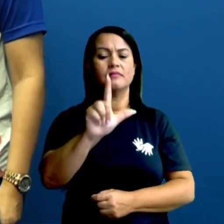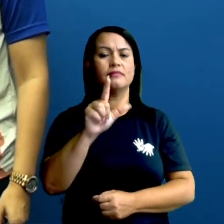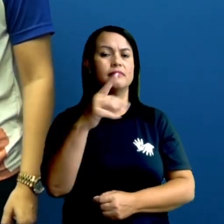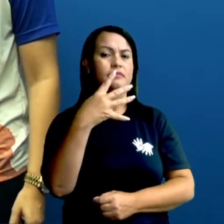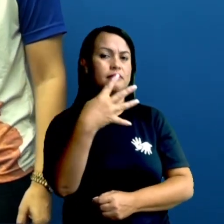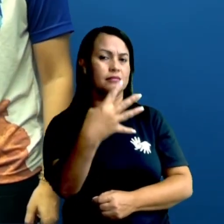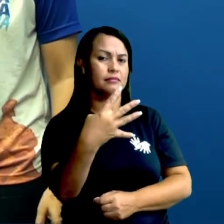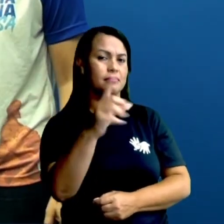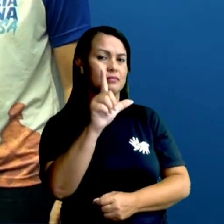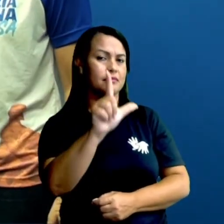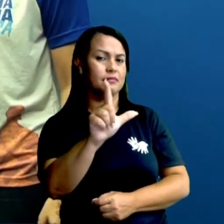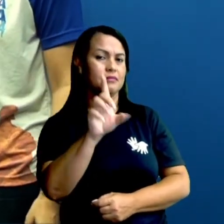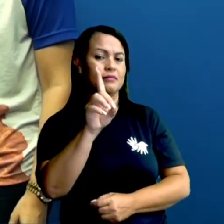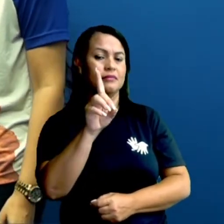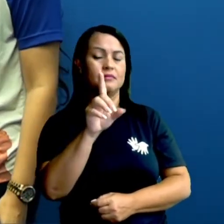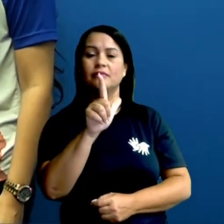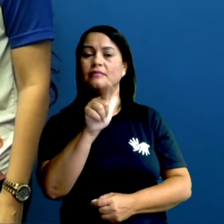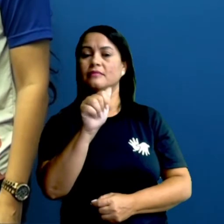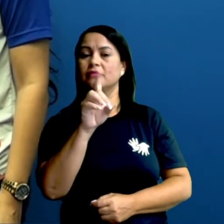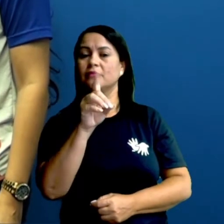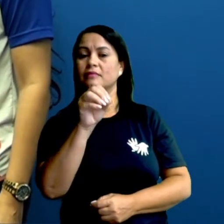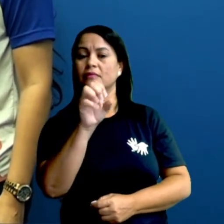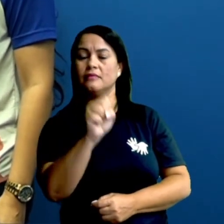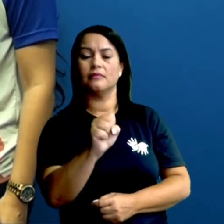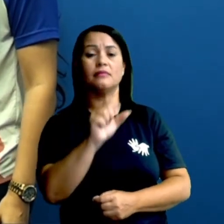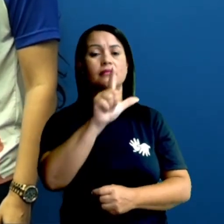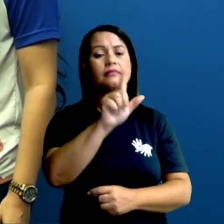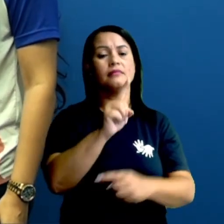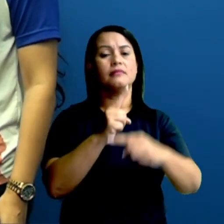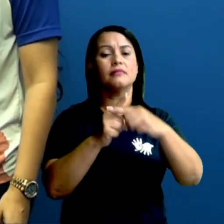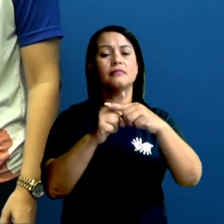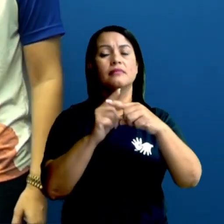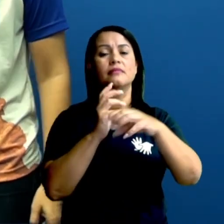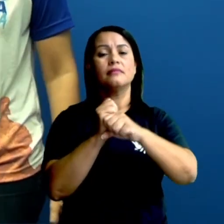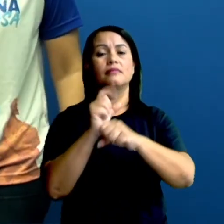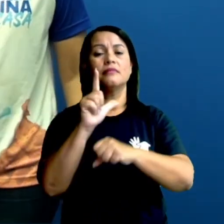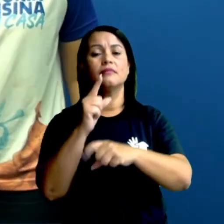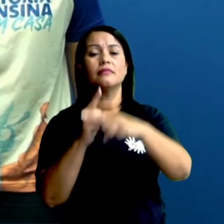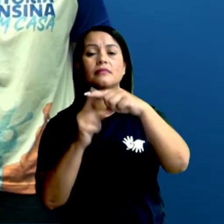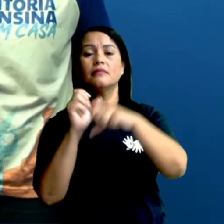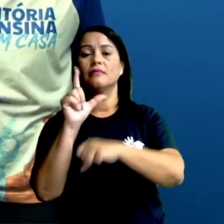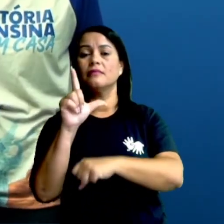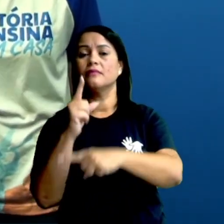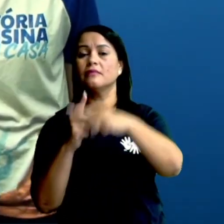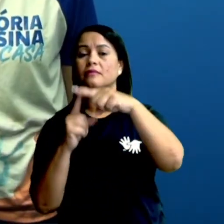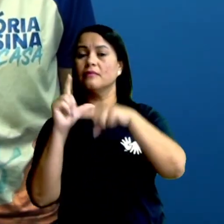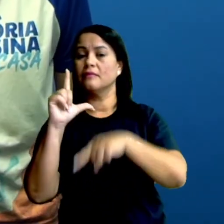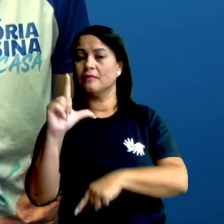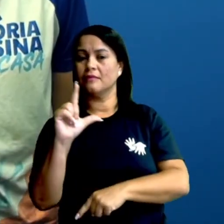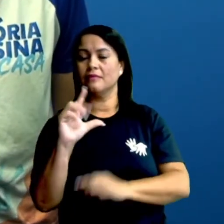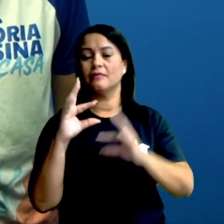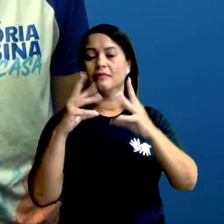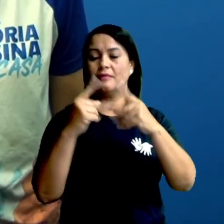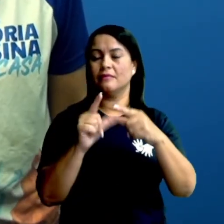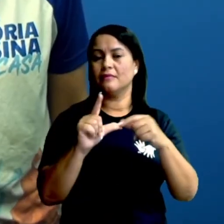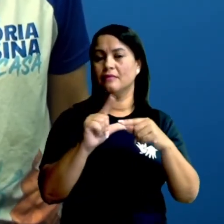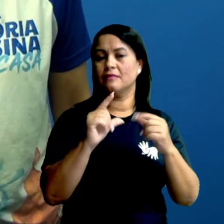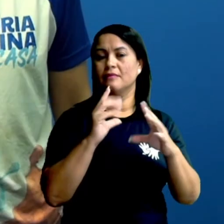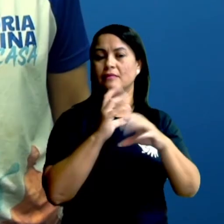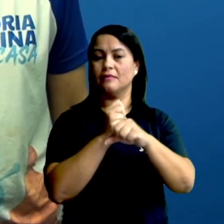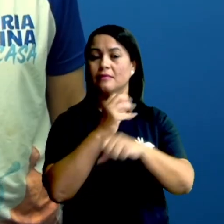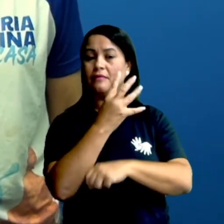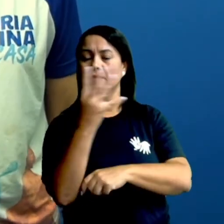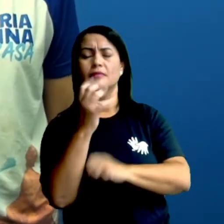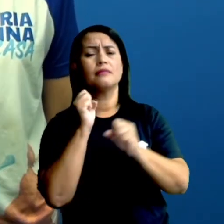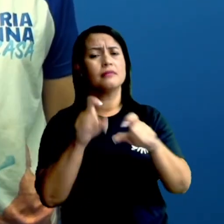4 lados. Tá ok? Então, ó, somando ó, L mais L mais L mais L. Além de somar, eu também posso fazer o